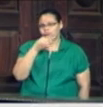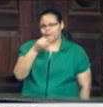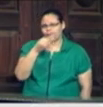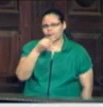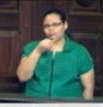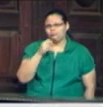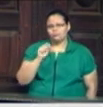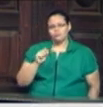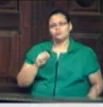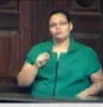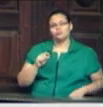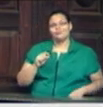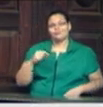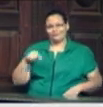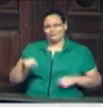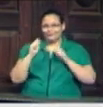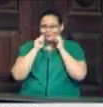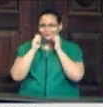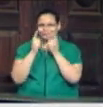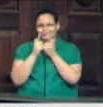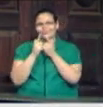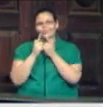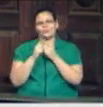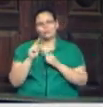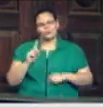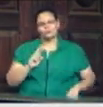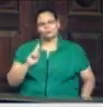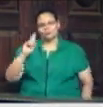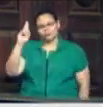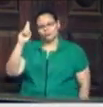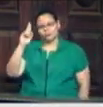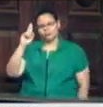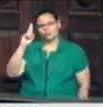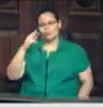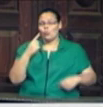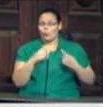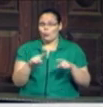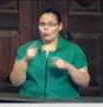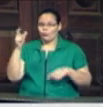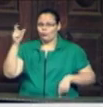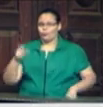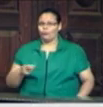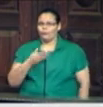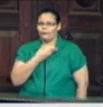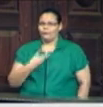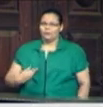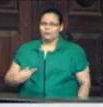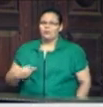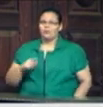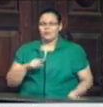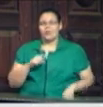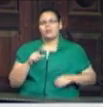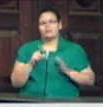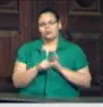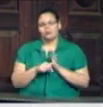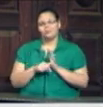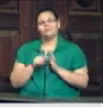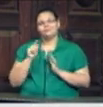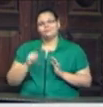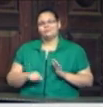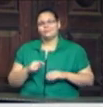de encaminhar a esta casa uma representação contra o governador, pela prática de crime de